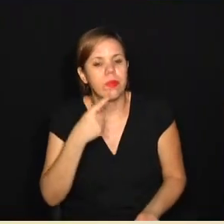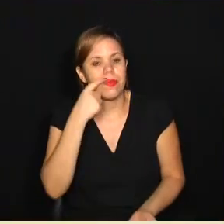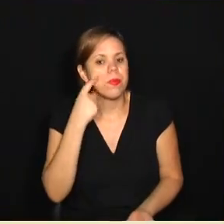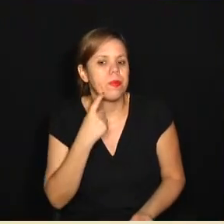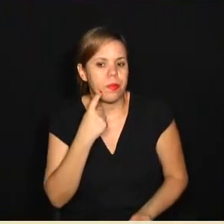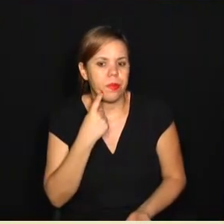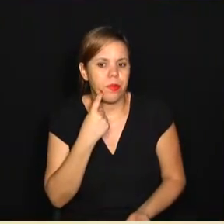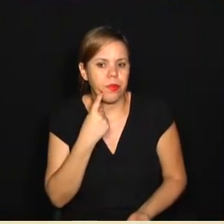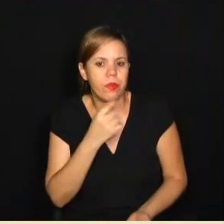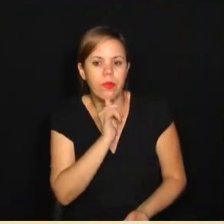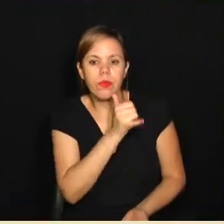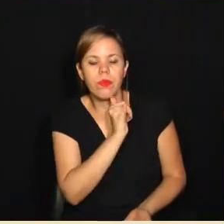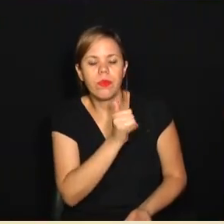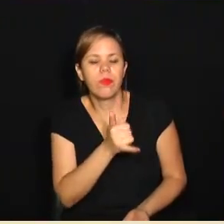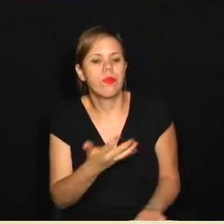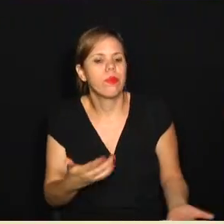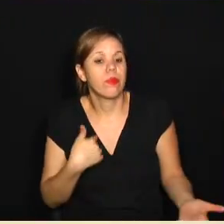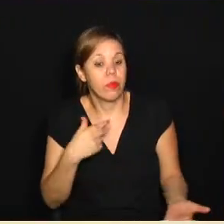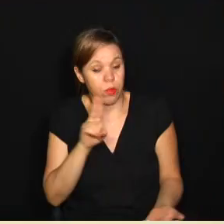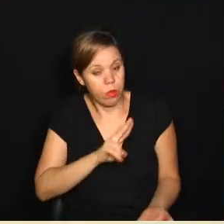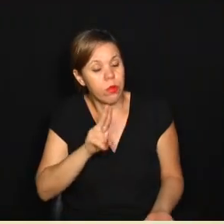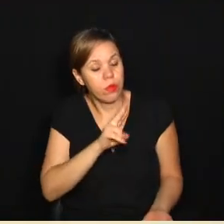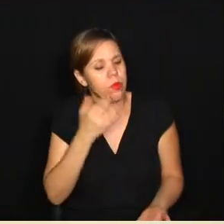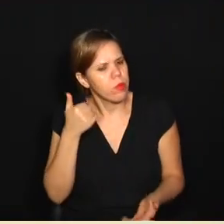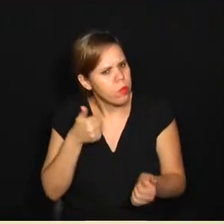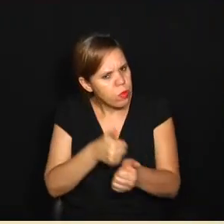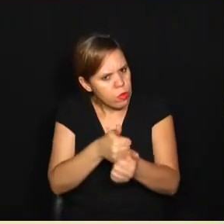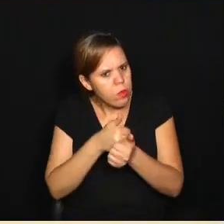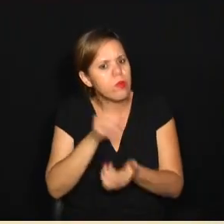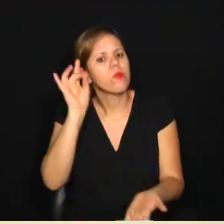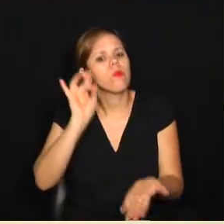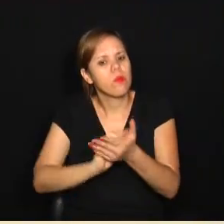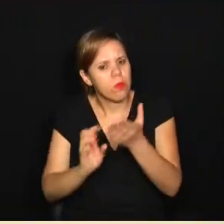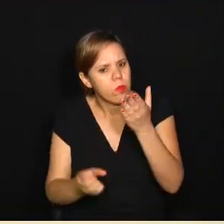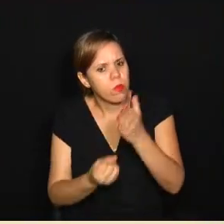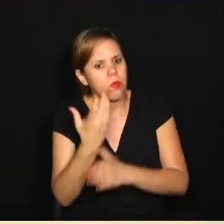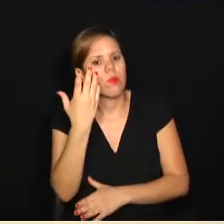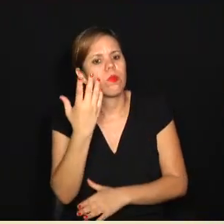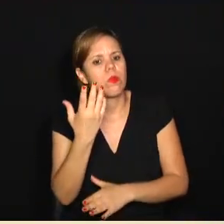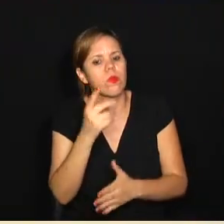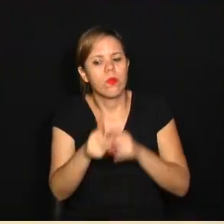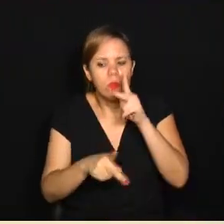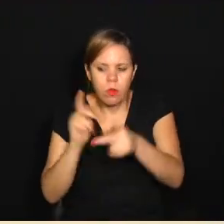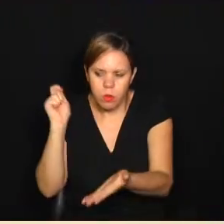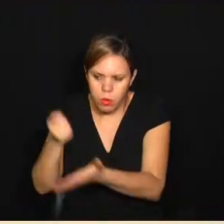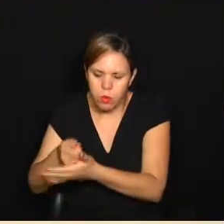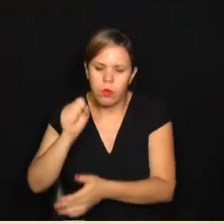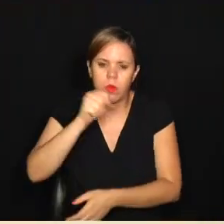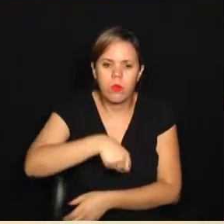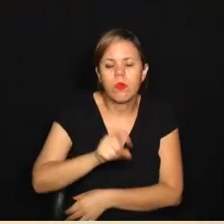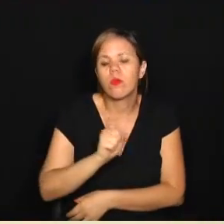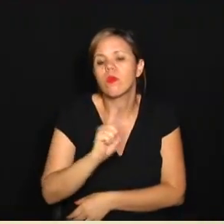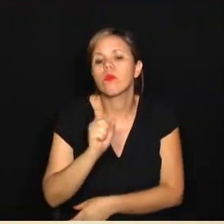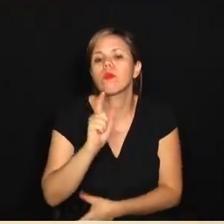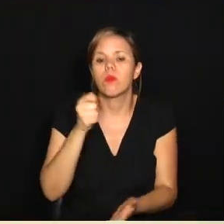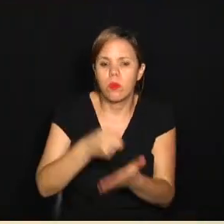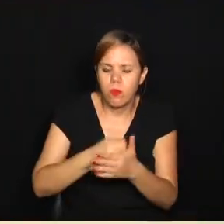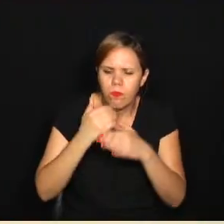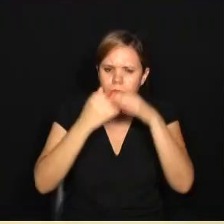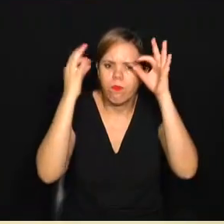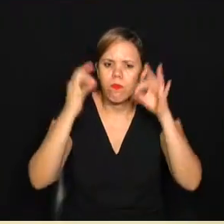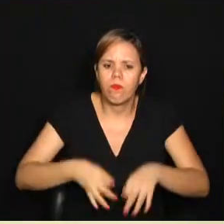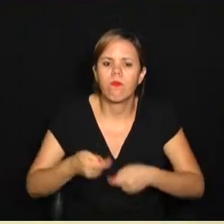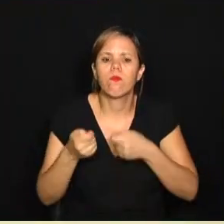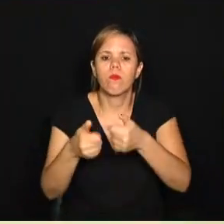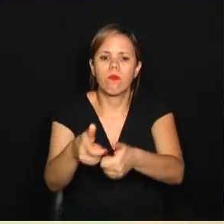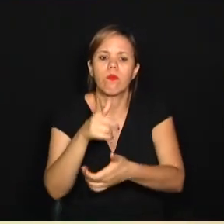Galtério diz que as informações serão úteis para acompanhar a real situação das isenções e se está havendo justiça nesses